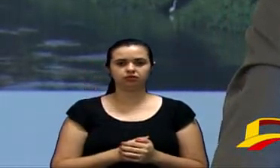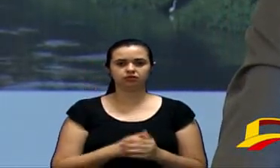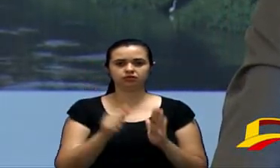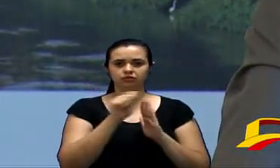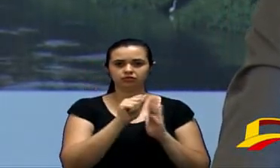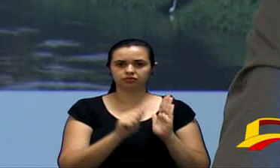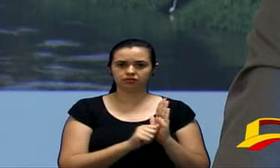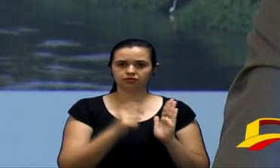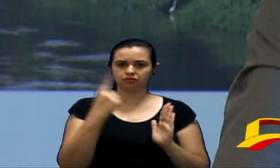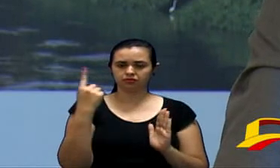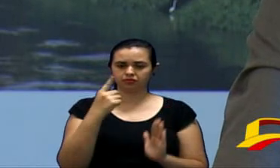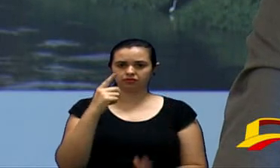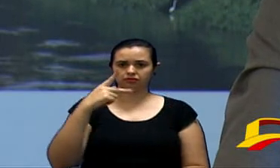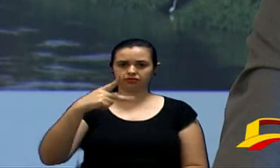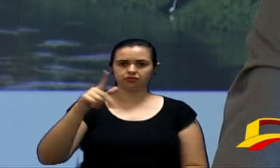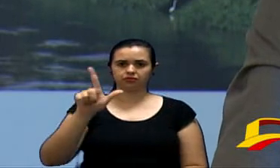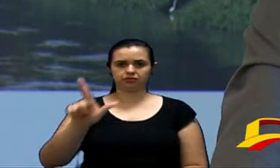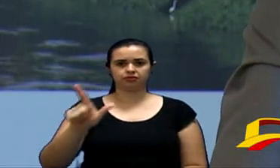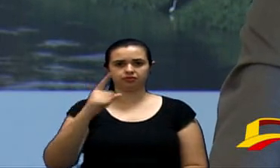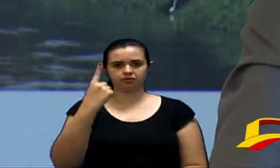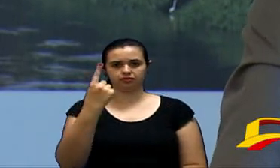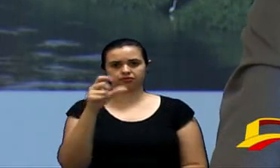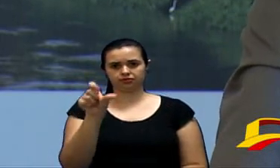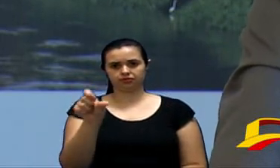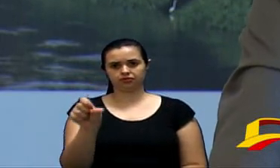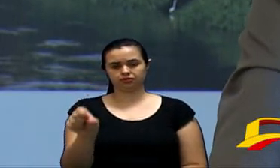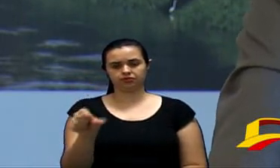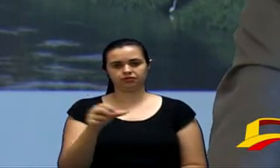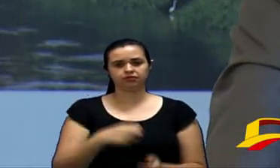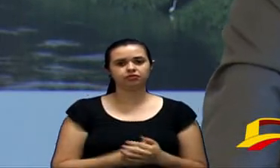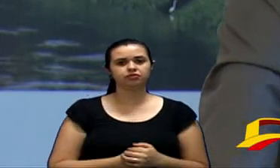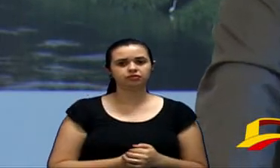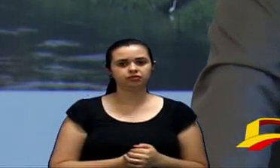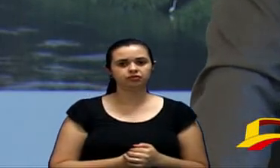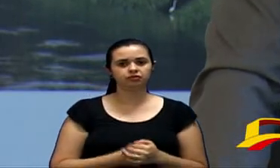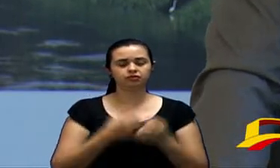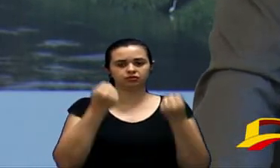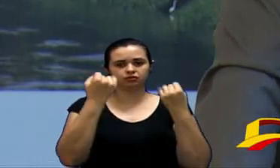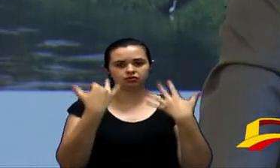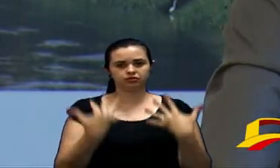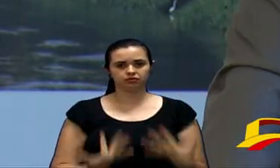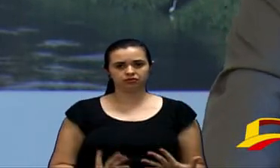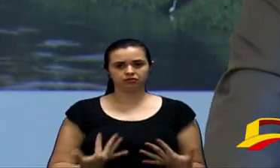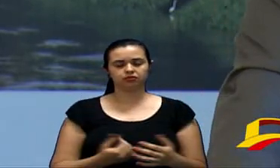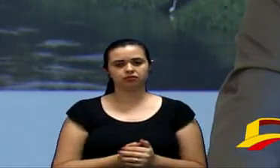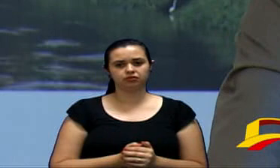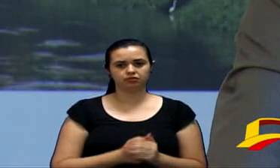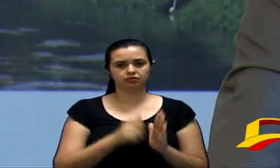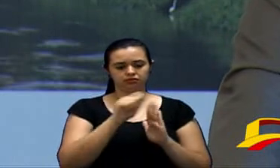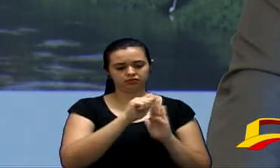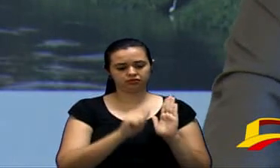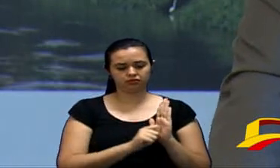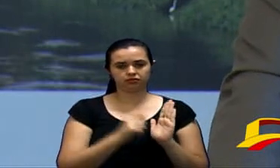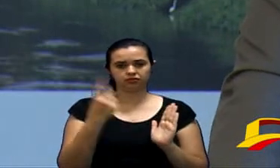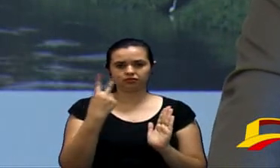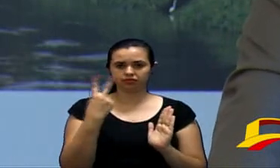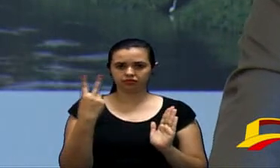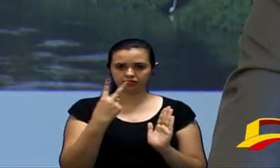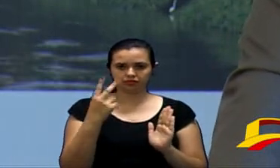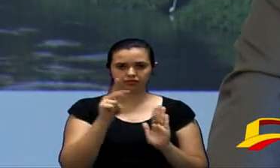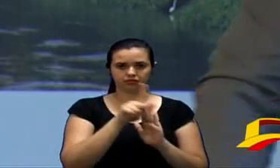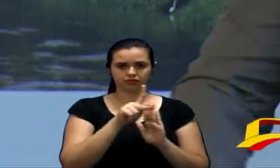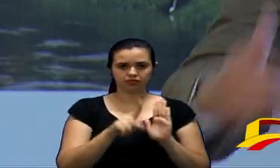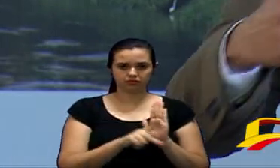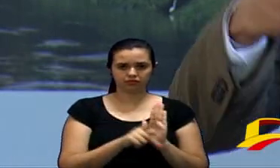da PL 129/2022, que passa a vigorar com a seguinte redação. Artigo 2º, parágrafo